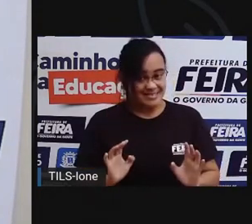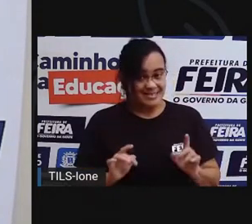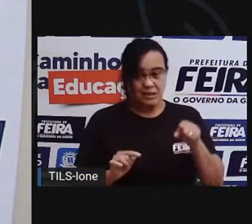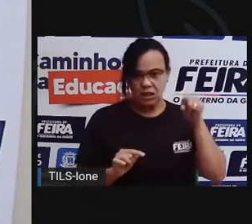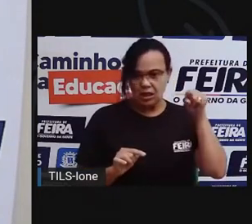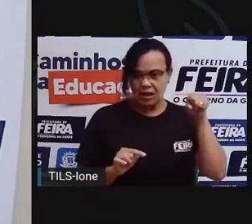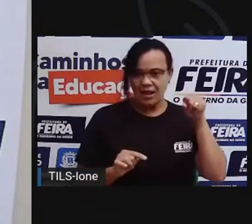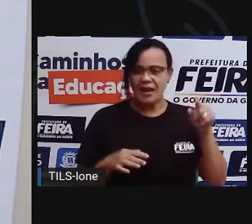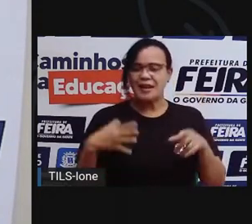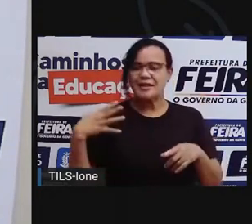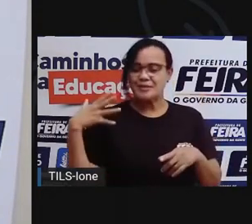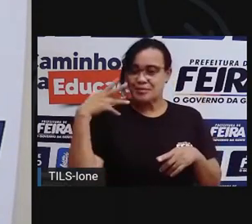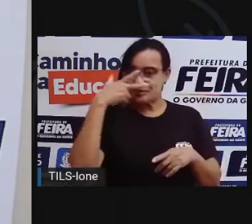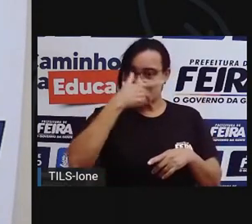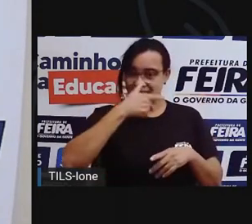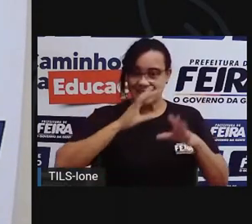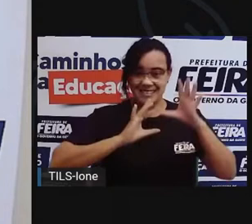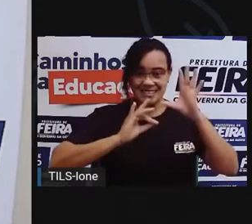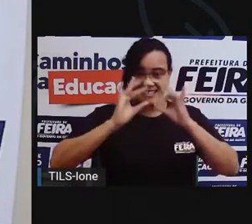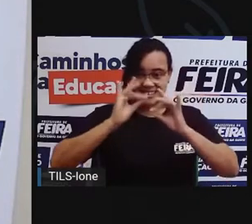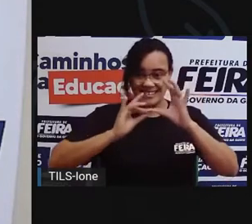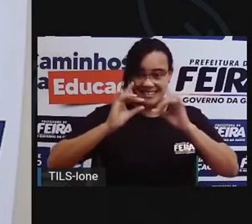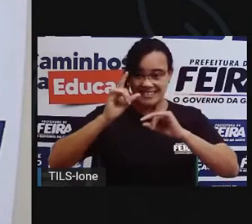cheio de estrelinhas.